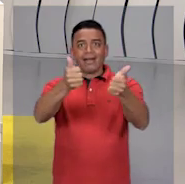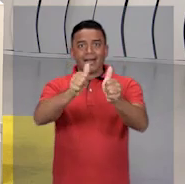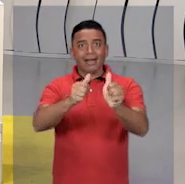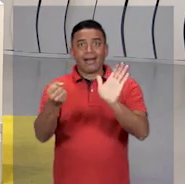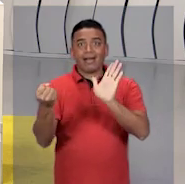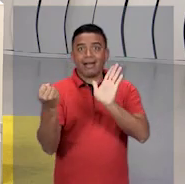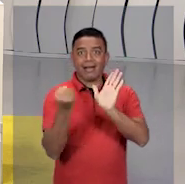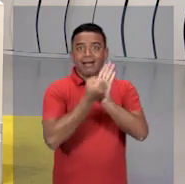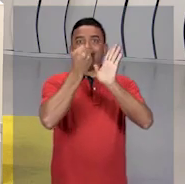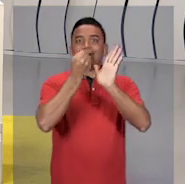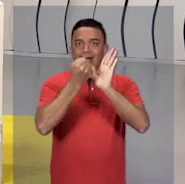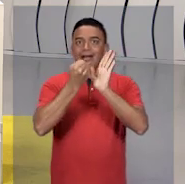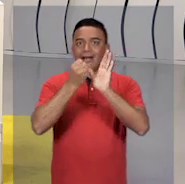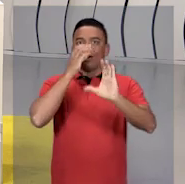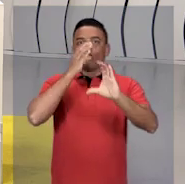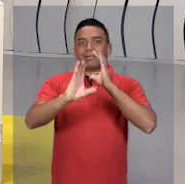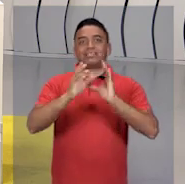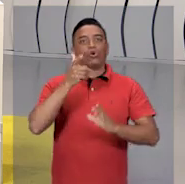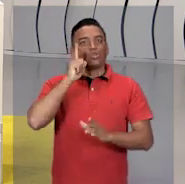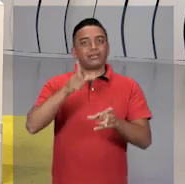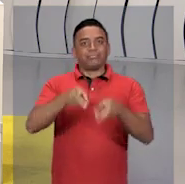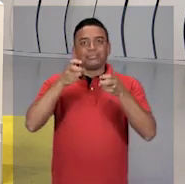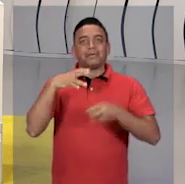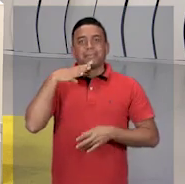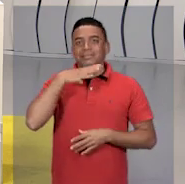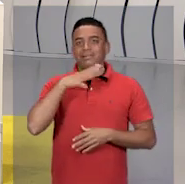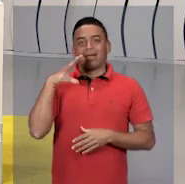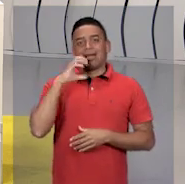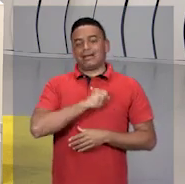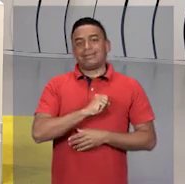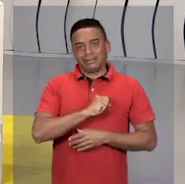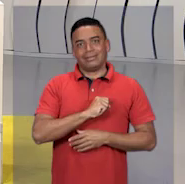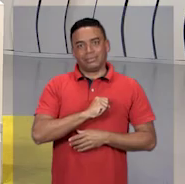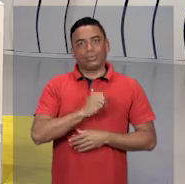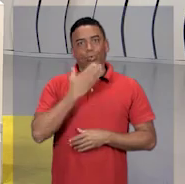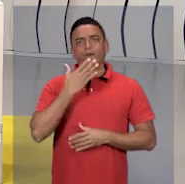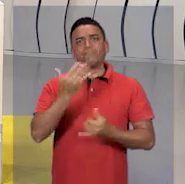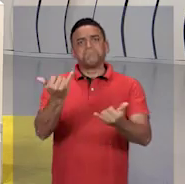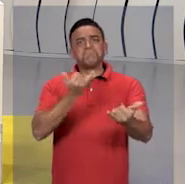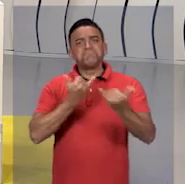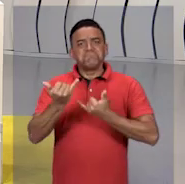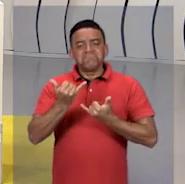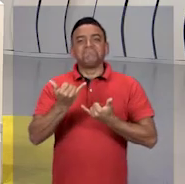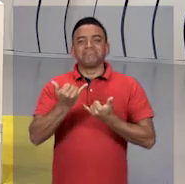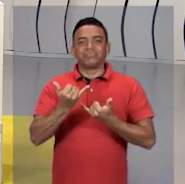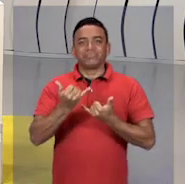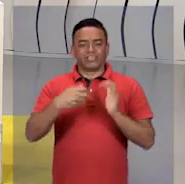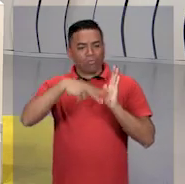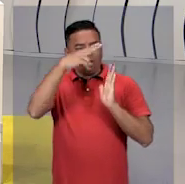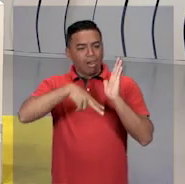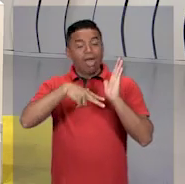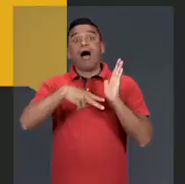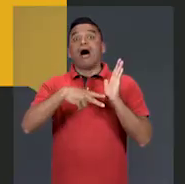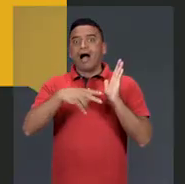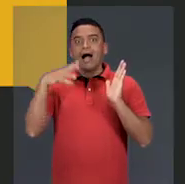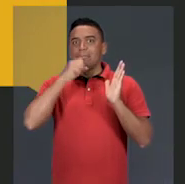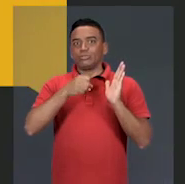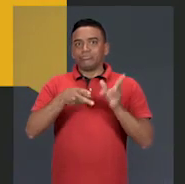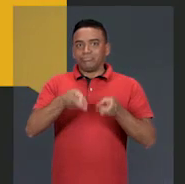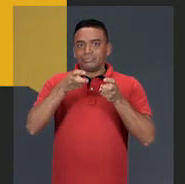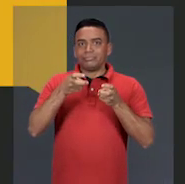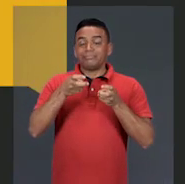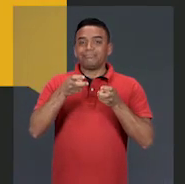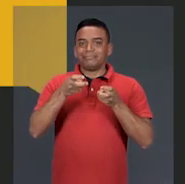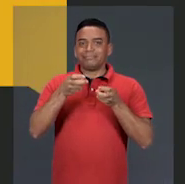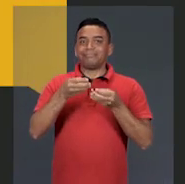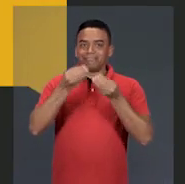gente automaticamente já consegue ver qual é a mensagem. A gente lê a mensagem. Mas também